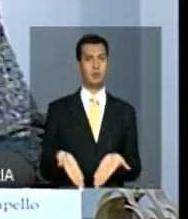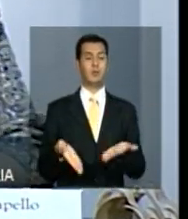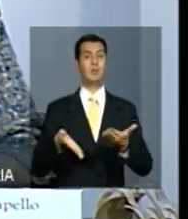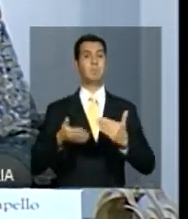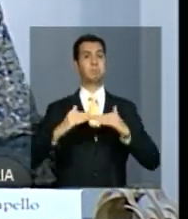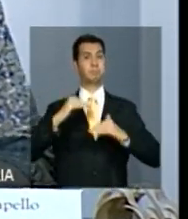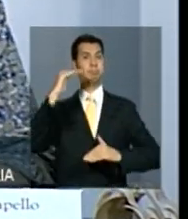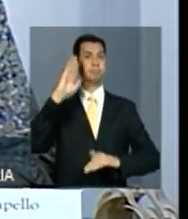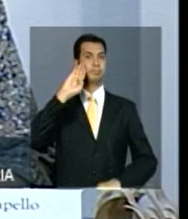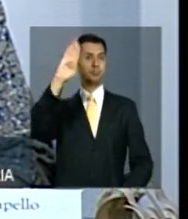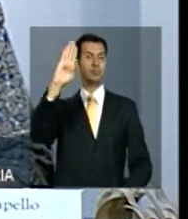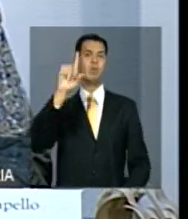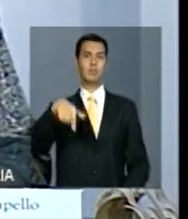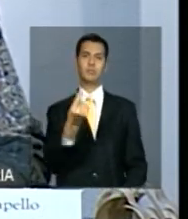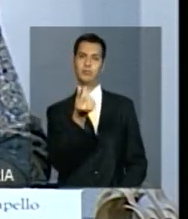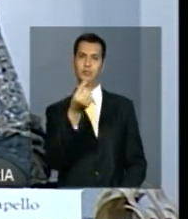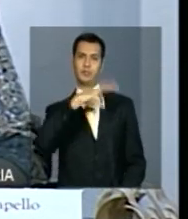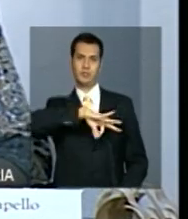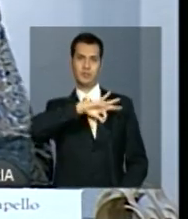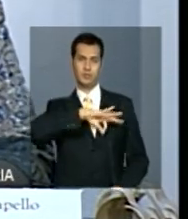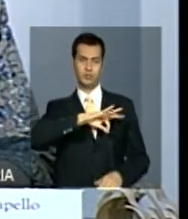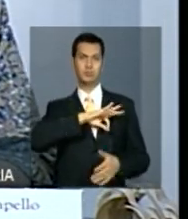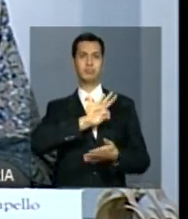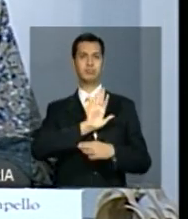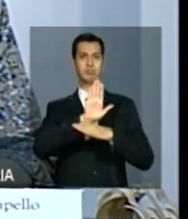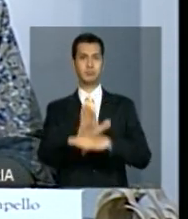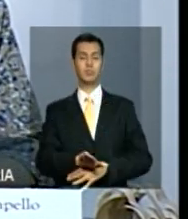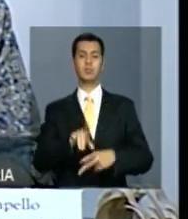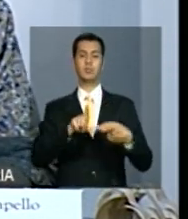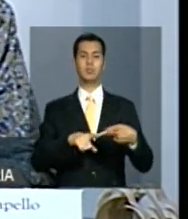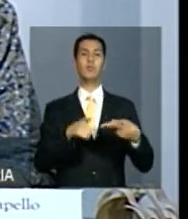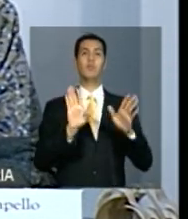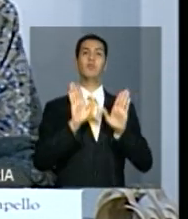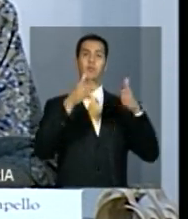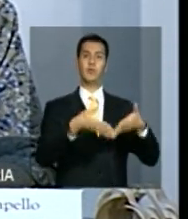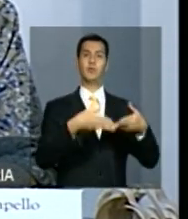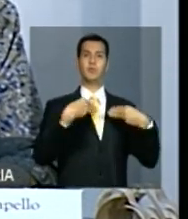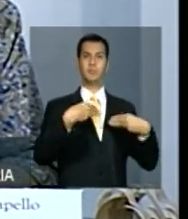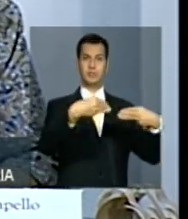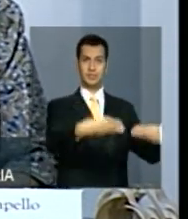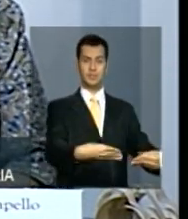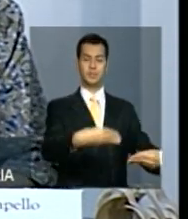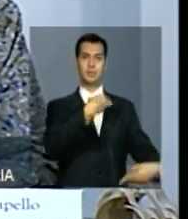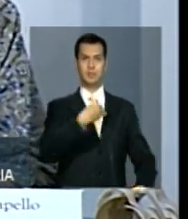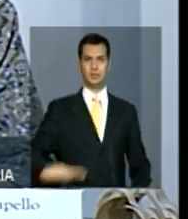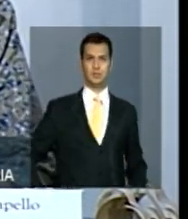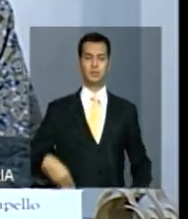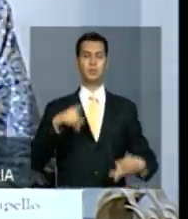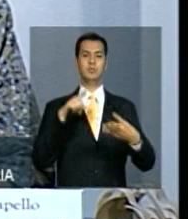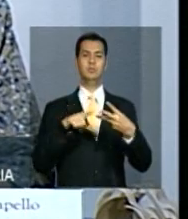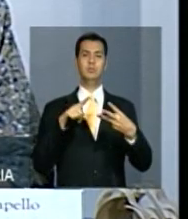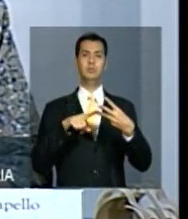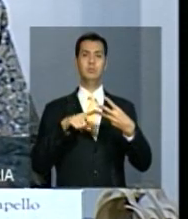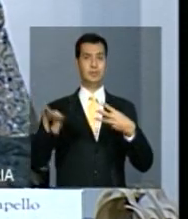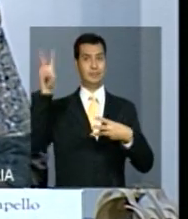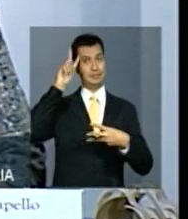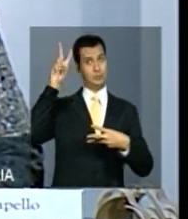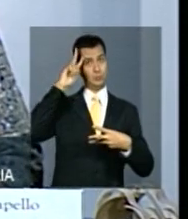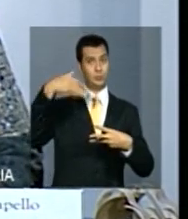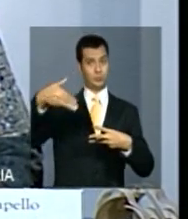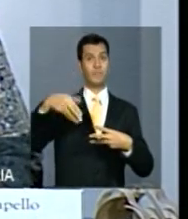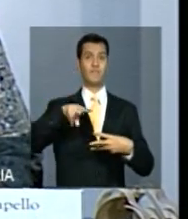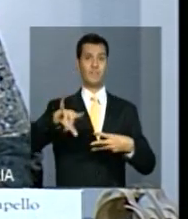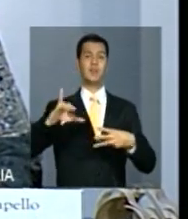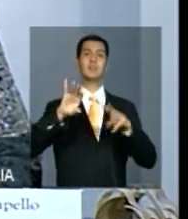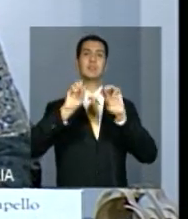nos programas de transferência de renda fizemos o Fórum de ministros segunda-feira nós temos um grande seminário com os governos